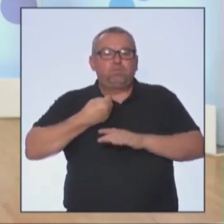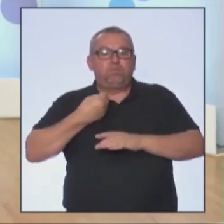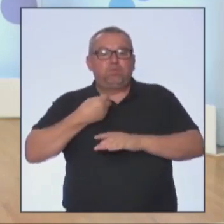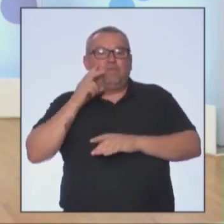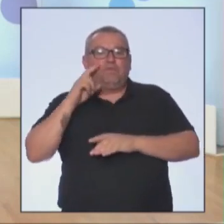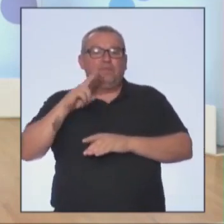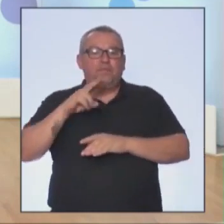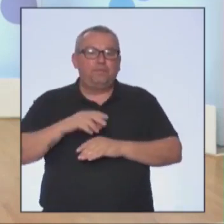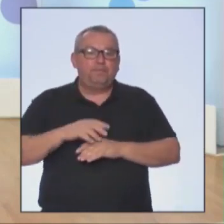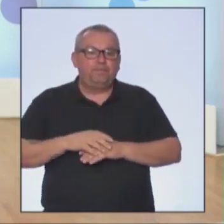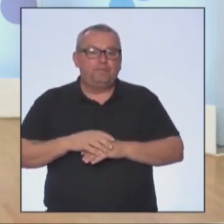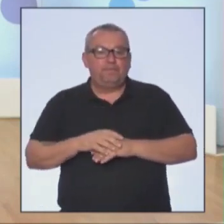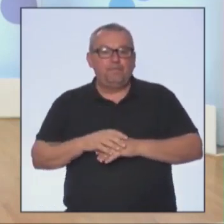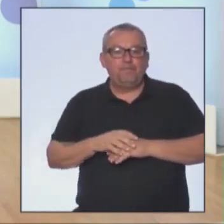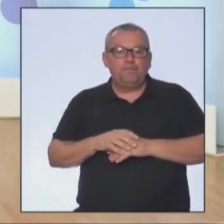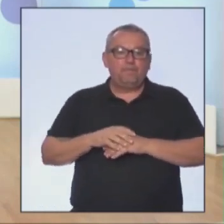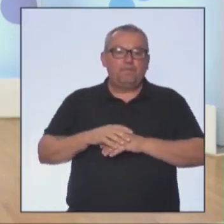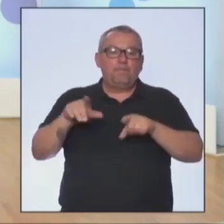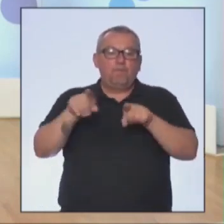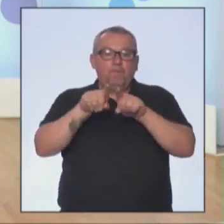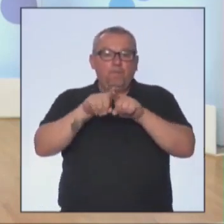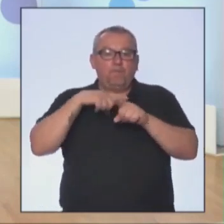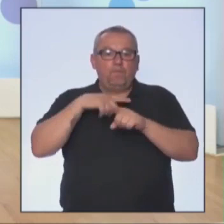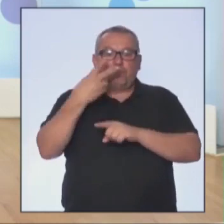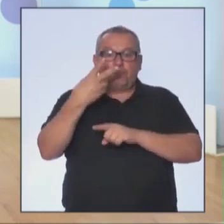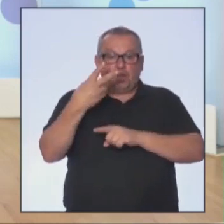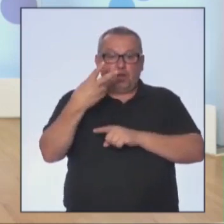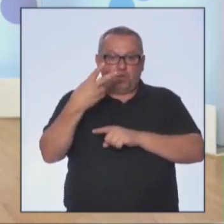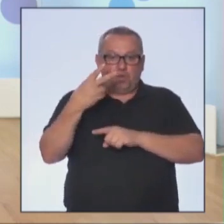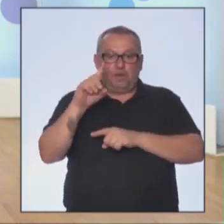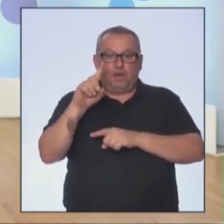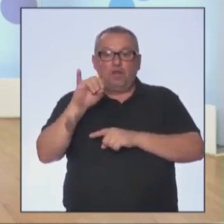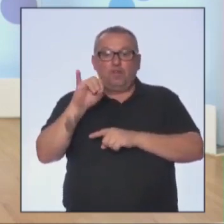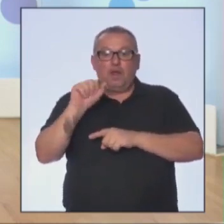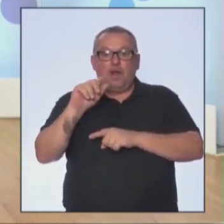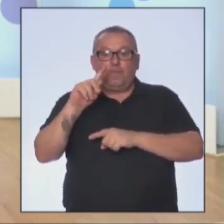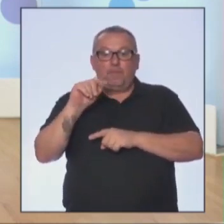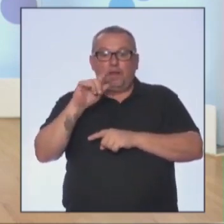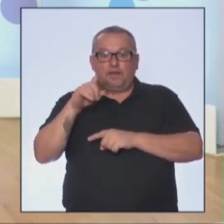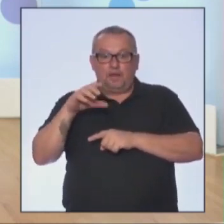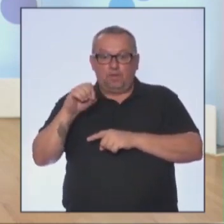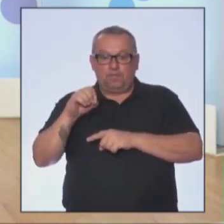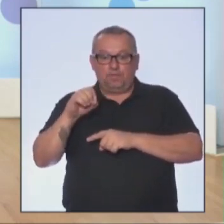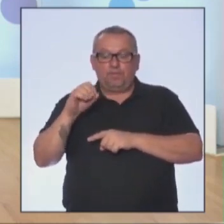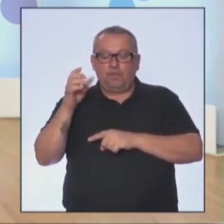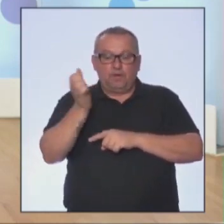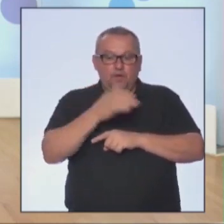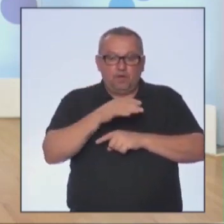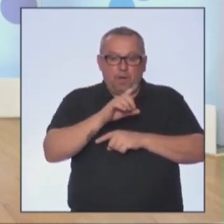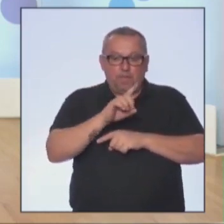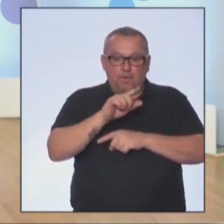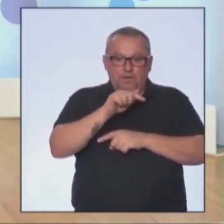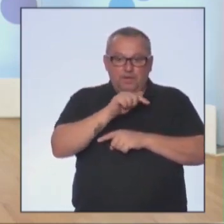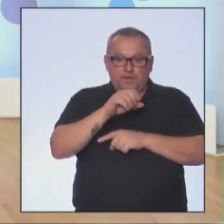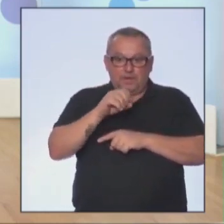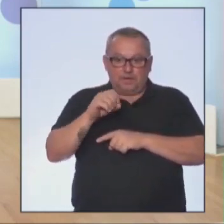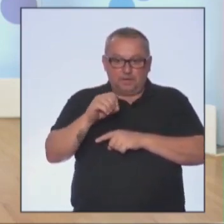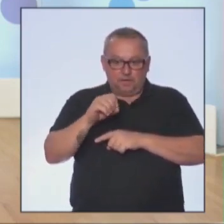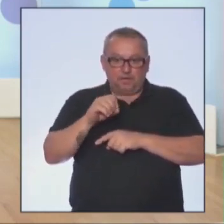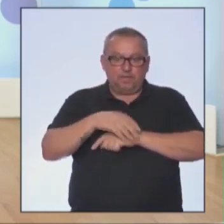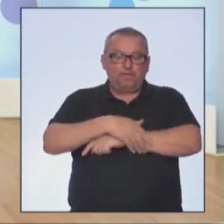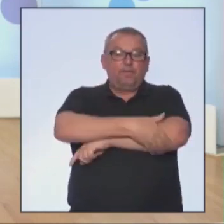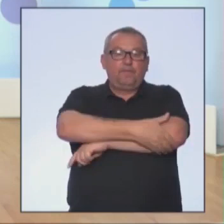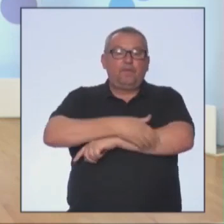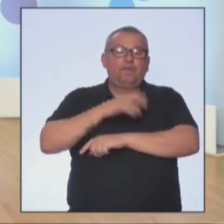Vamos mostrar. Aqui, então, a gente tem 2 diapasões. Agora a gente vai deixar o de 1.700 de lado. A gente só queria que você entendesse o que é